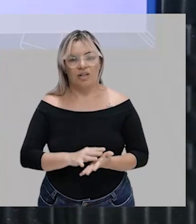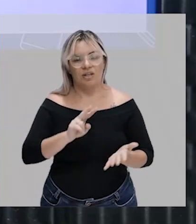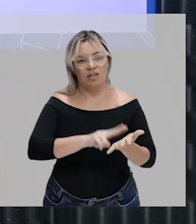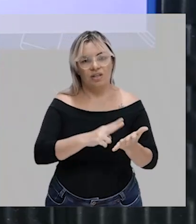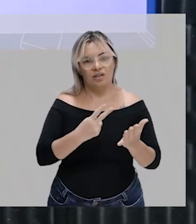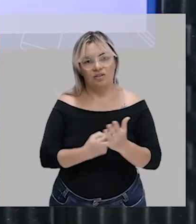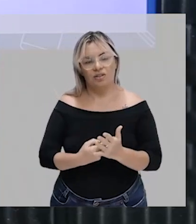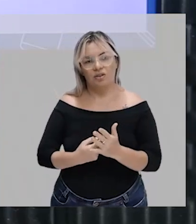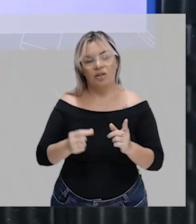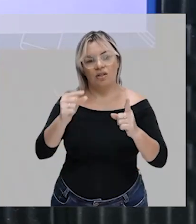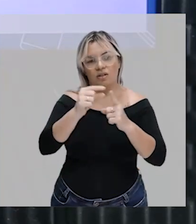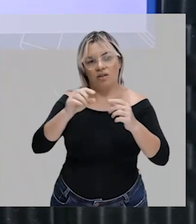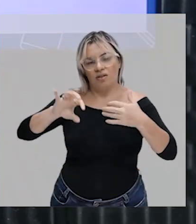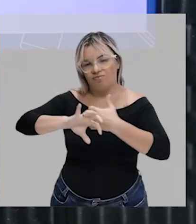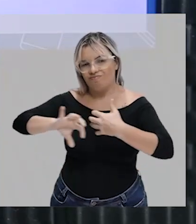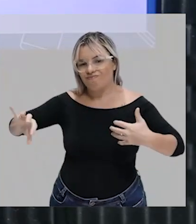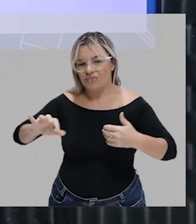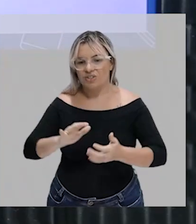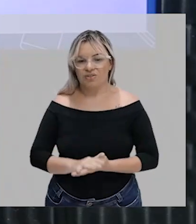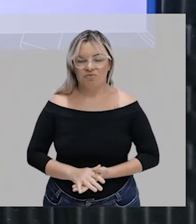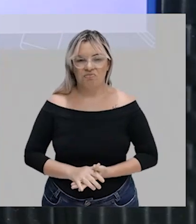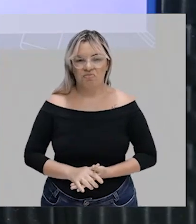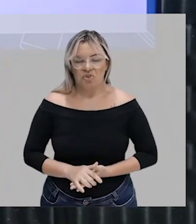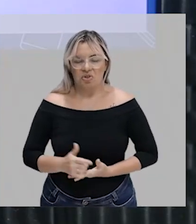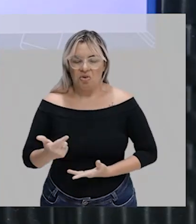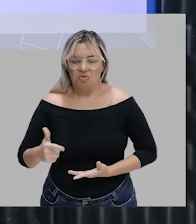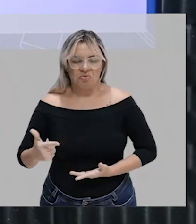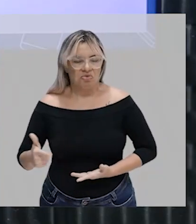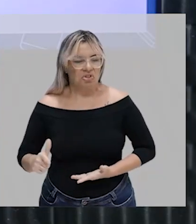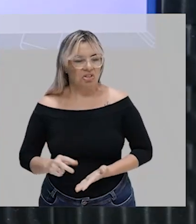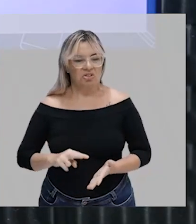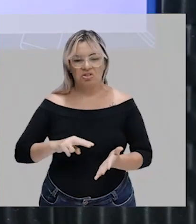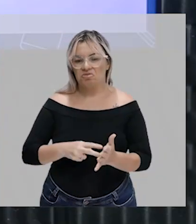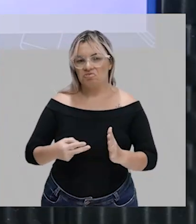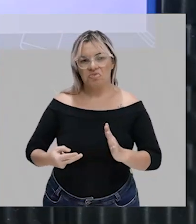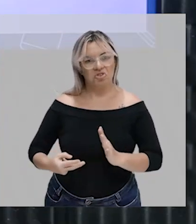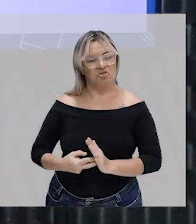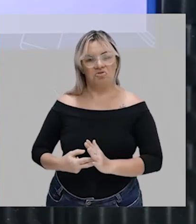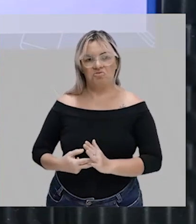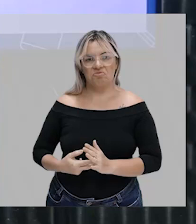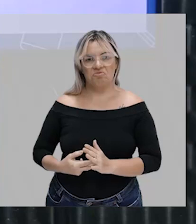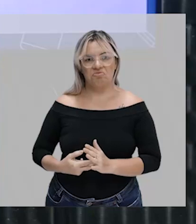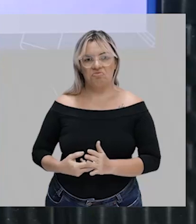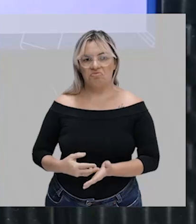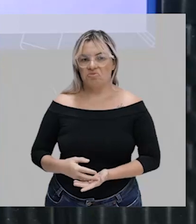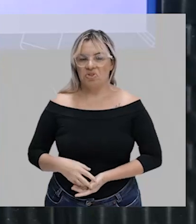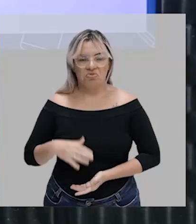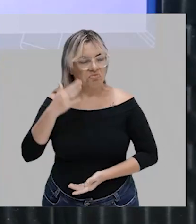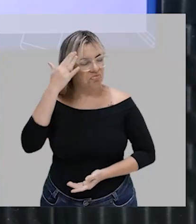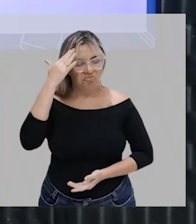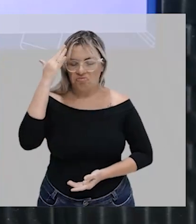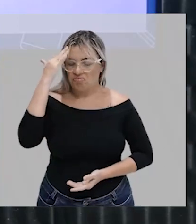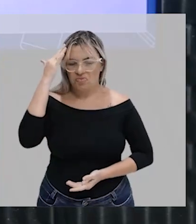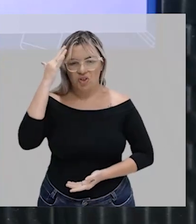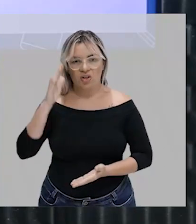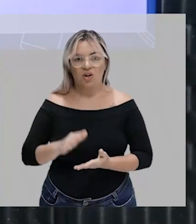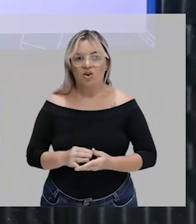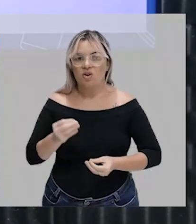isoladas. Muita coisa vai ficar sem nexo, sem sentido. Então, o que você vai fazer? Você